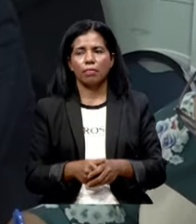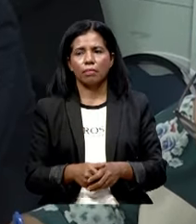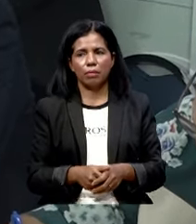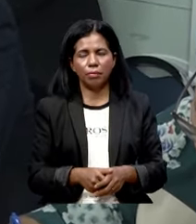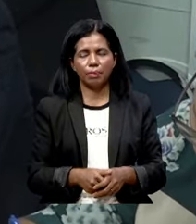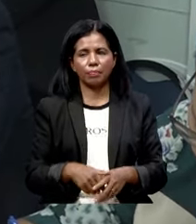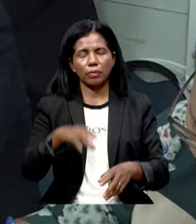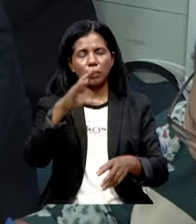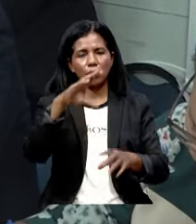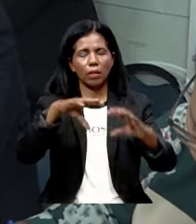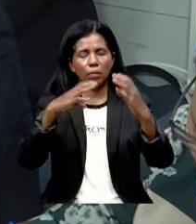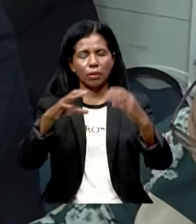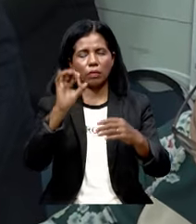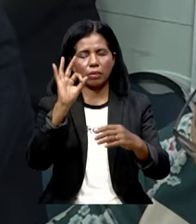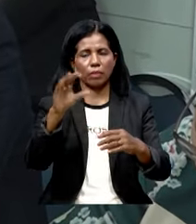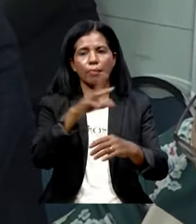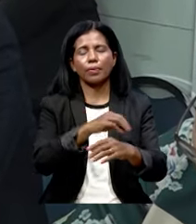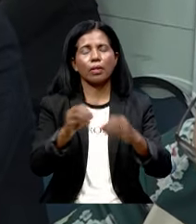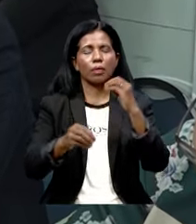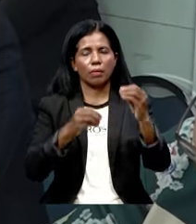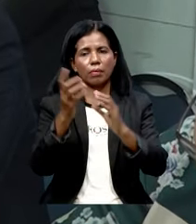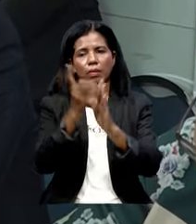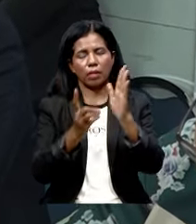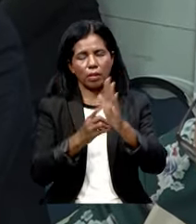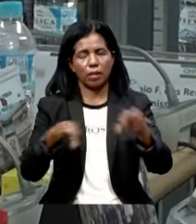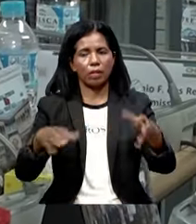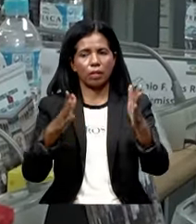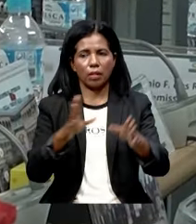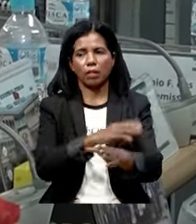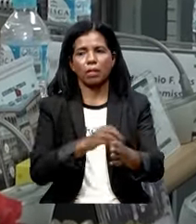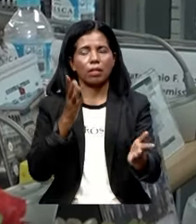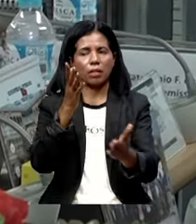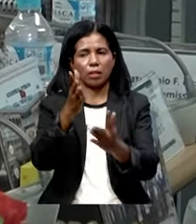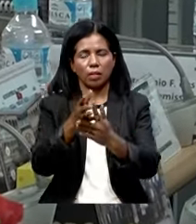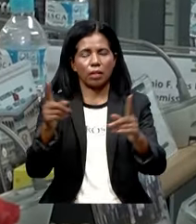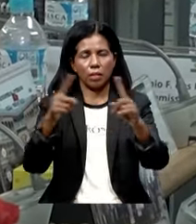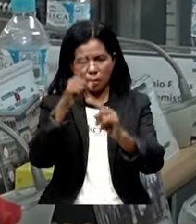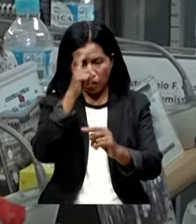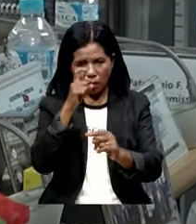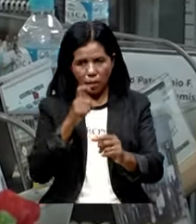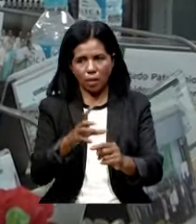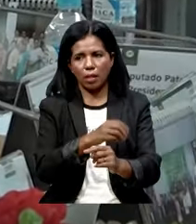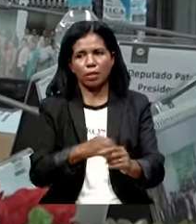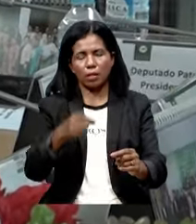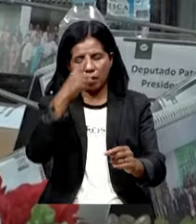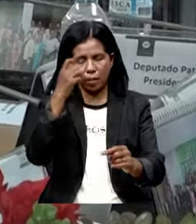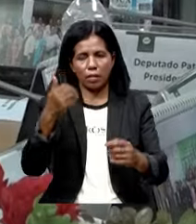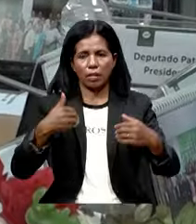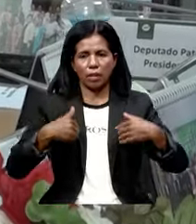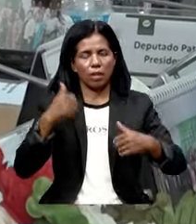Função Pública, rejeita a tua informação com os dados funcionários CIRANEB, tama ona ba idade reforma, razão se ir